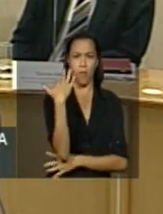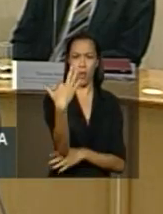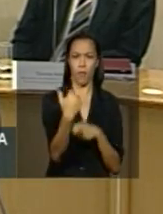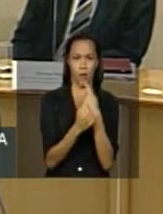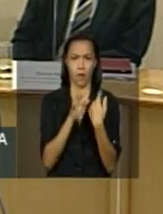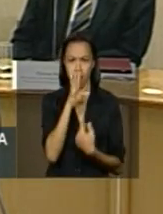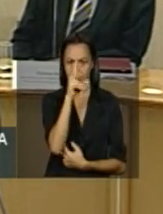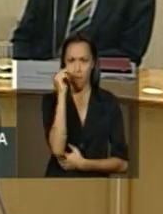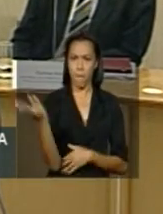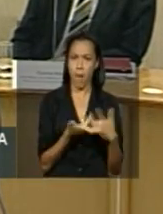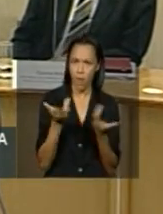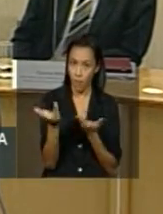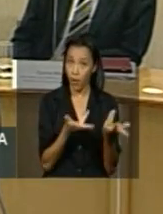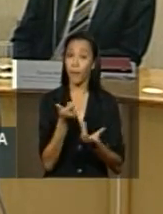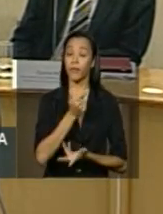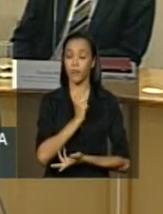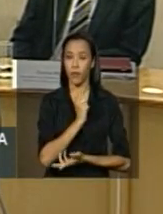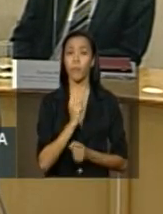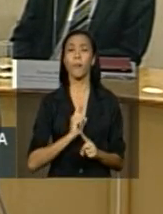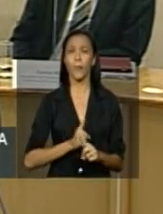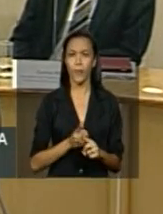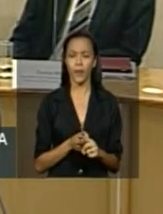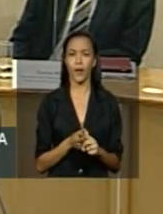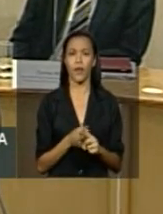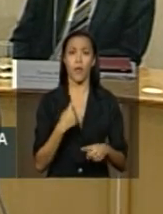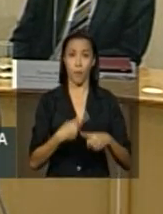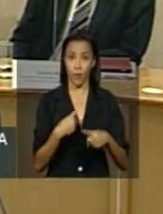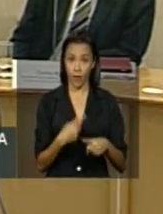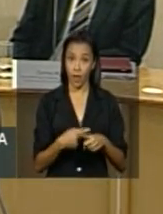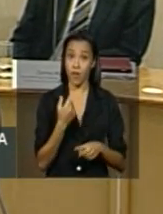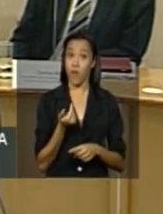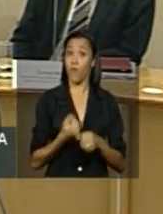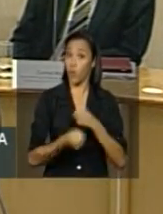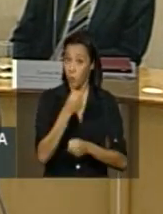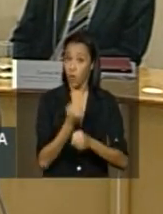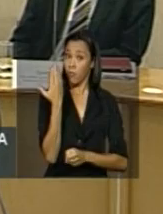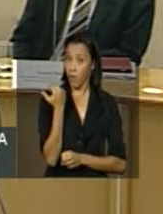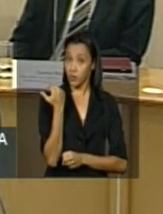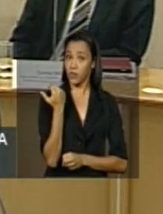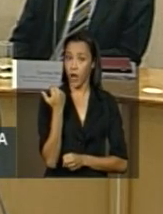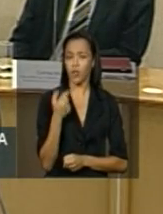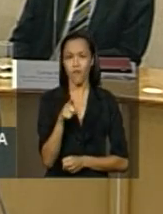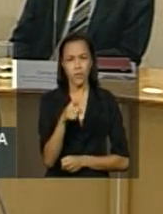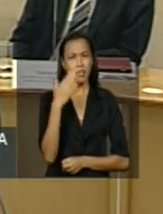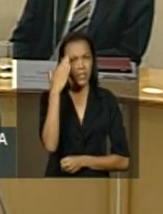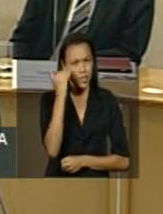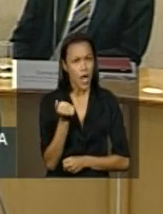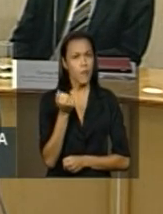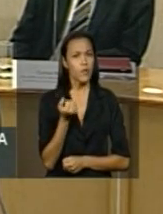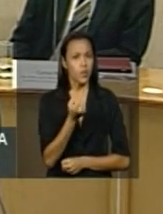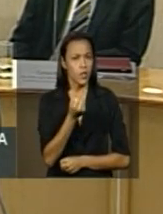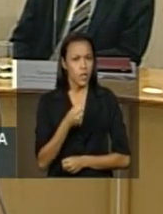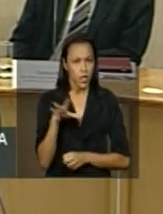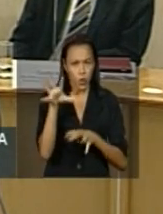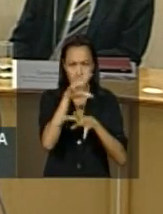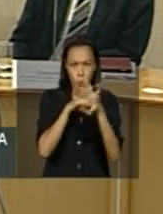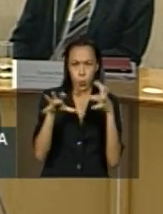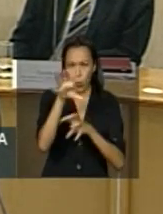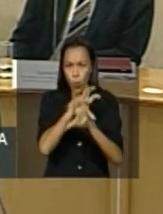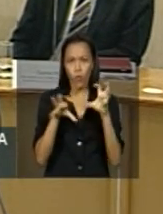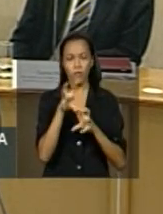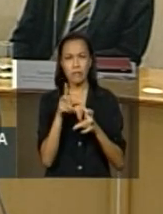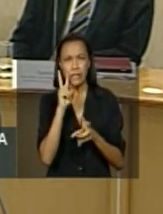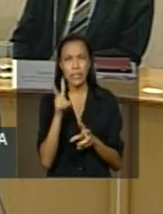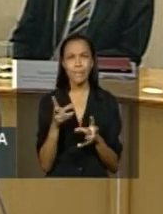DT foi mais alto e o de desmatamento foi mais alto por quê Porque a época e foi ano passado esse caso você tive muita cobertura de nuvem Então você você tinha